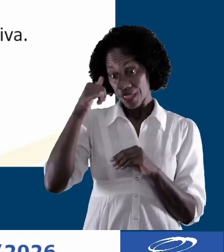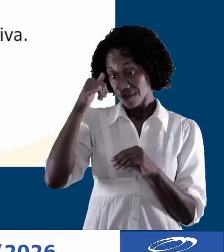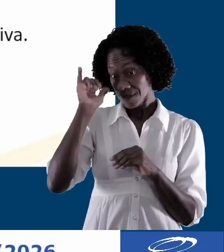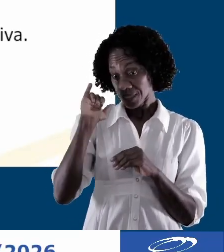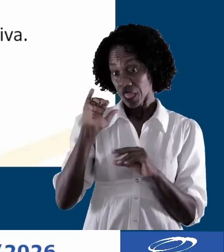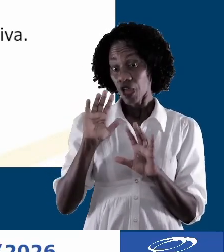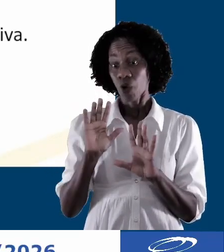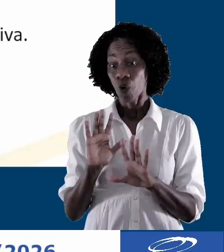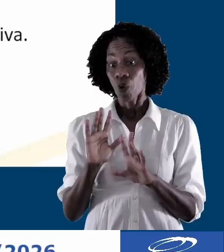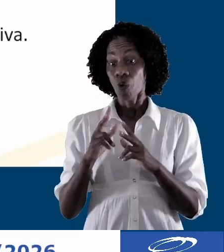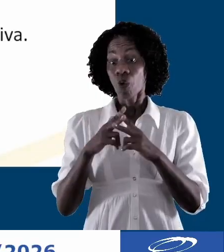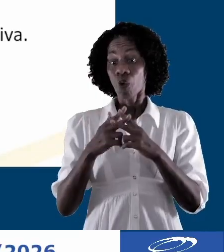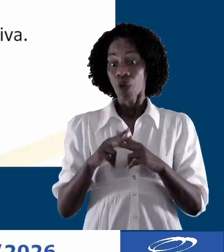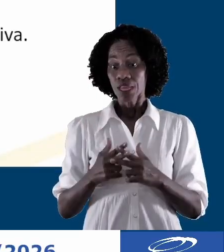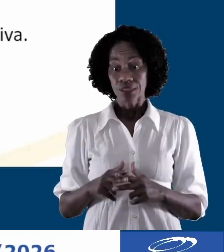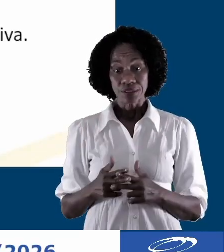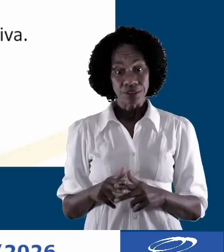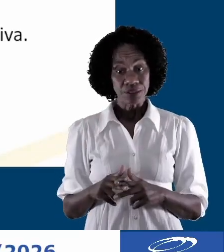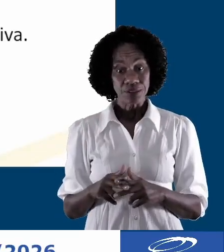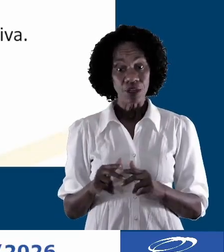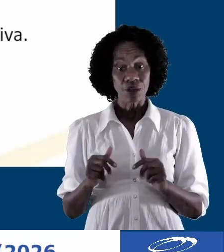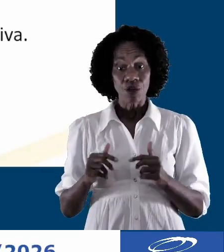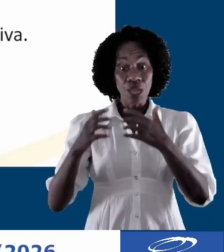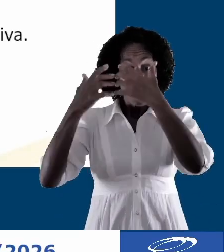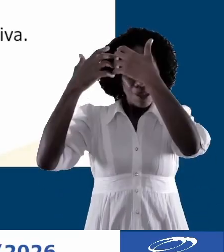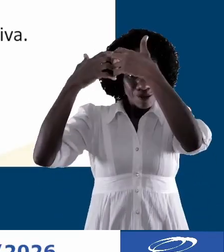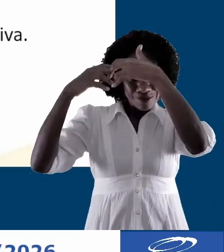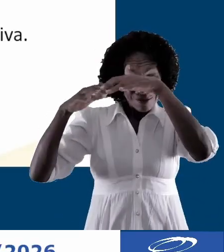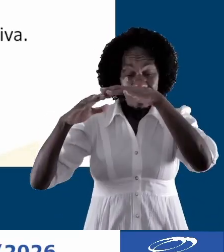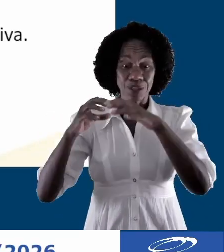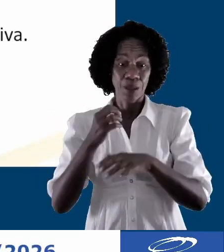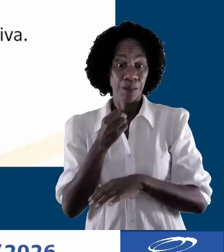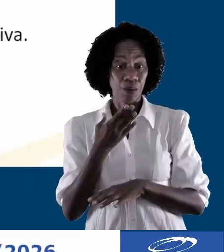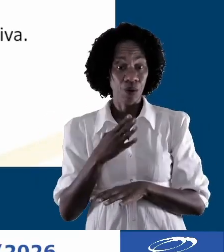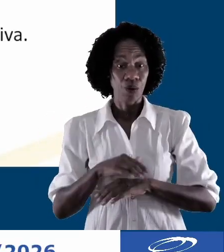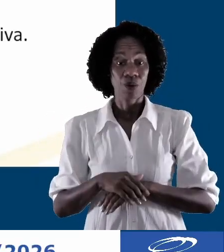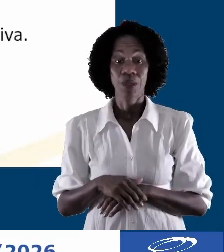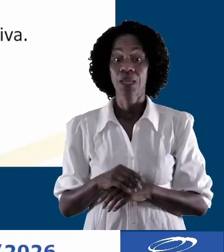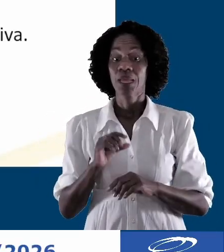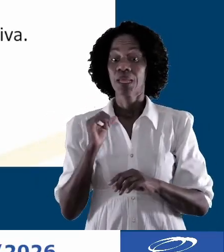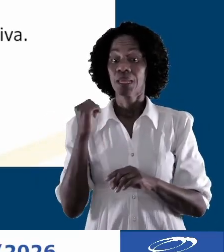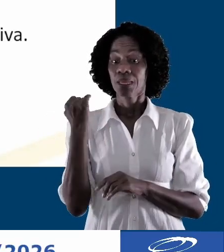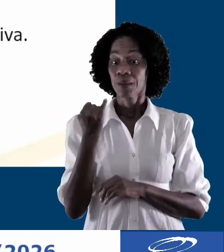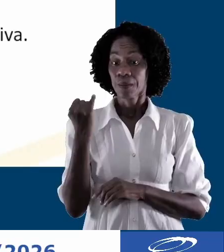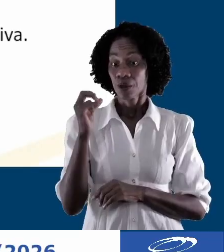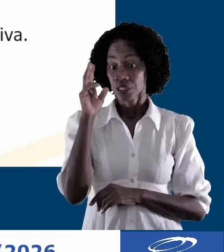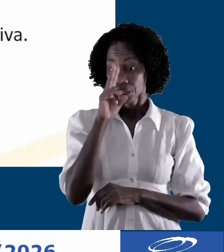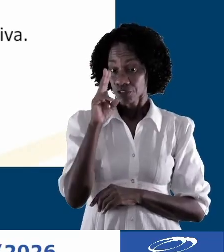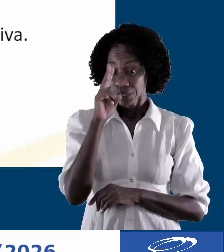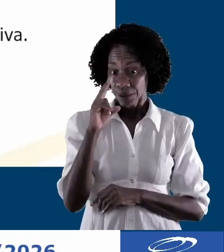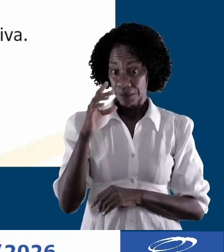deformidade, promover a recuperação neurológica. É importante, mais uma vez, salientar que o tratamento da tuberculose não